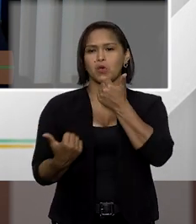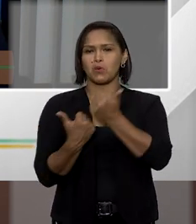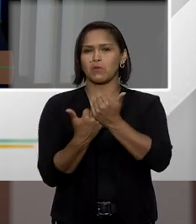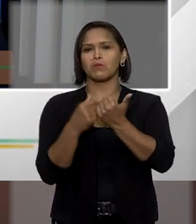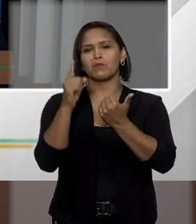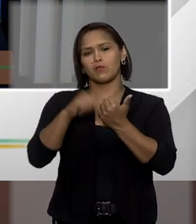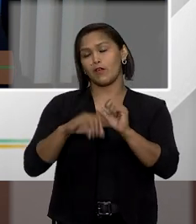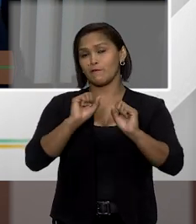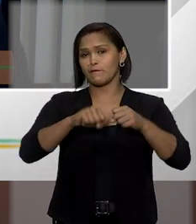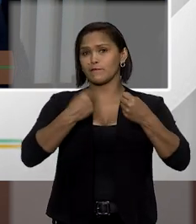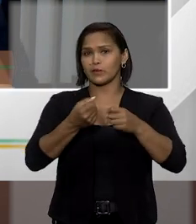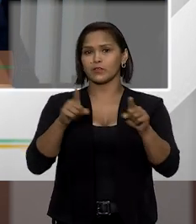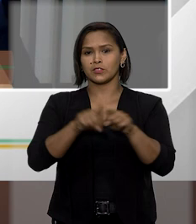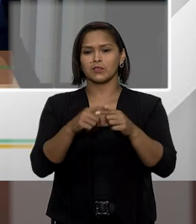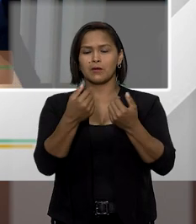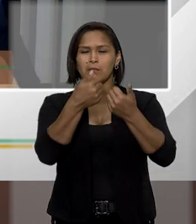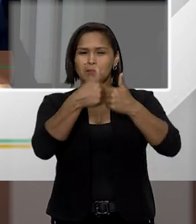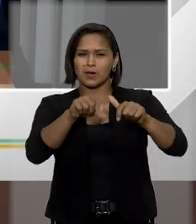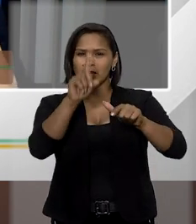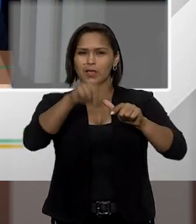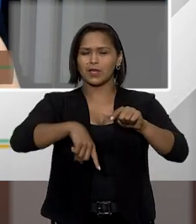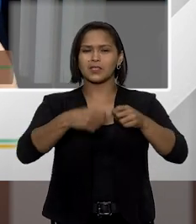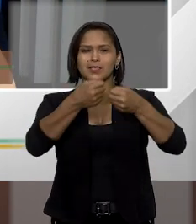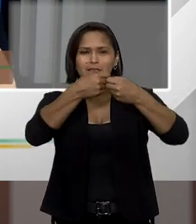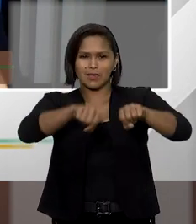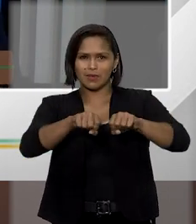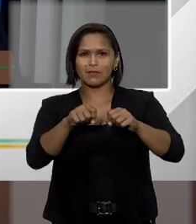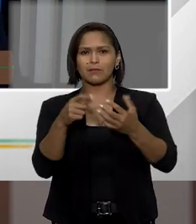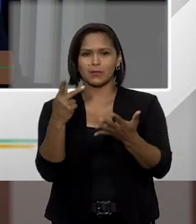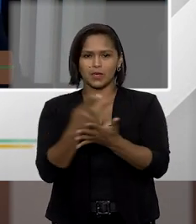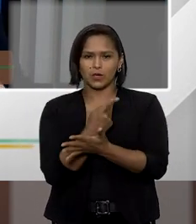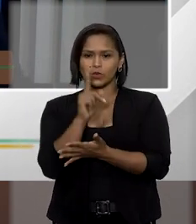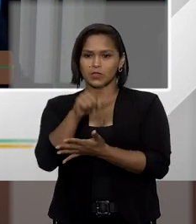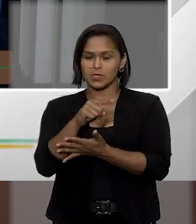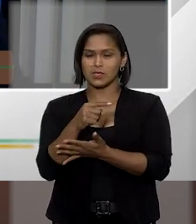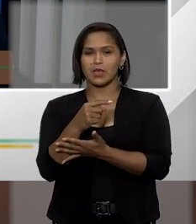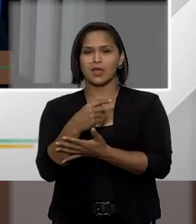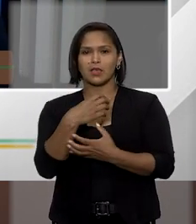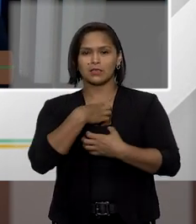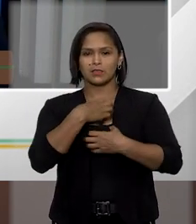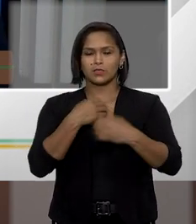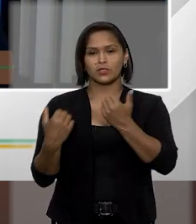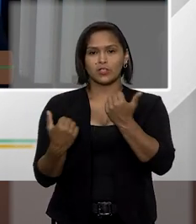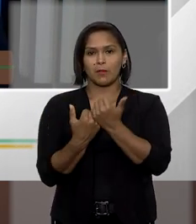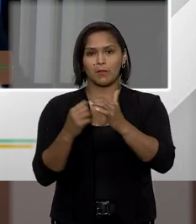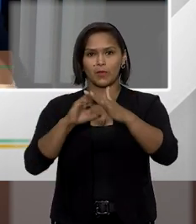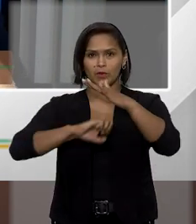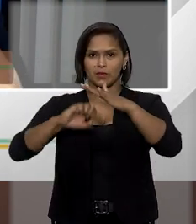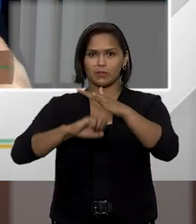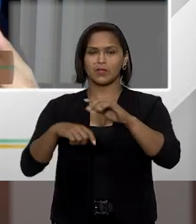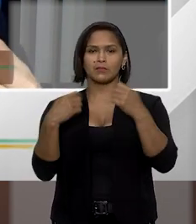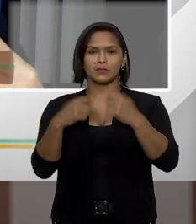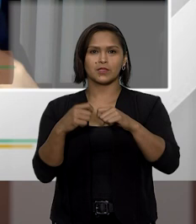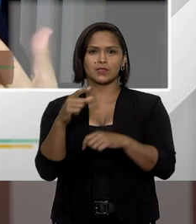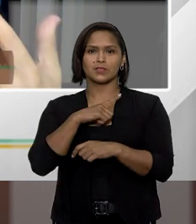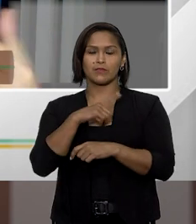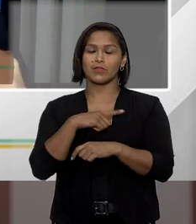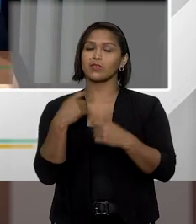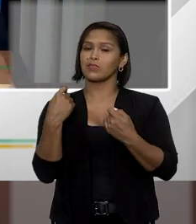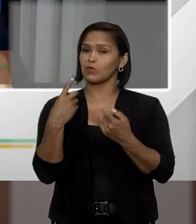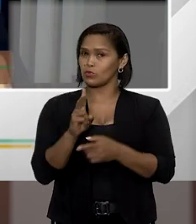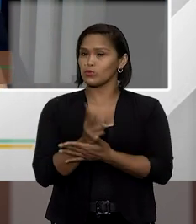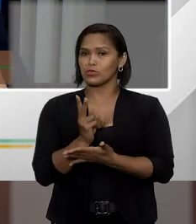cooperação muito forte. E para que houvesse essa quebra desse sentimento de cooperação entre as empresas, era necessário,